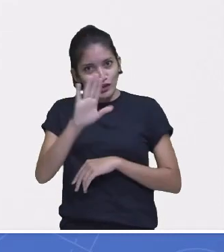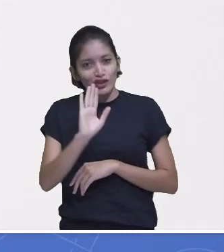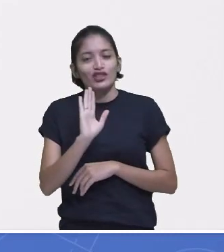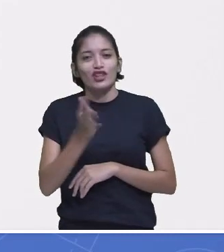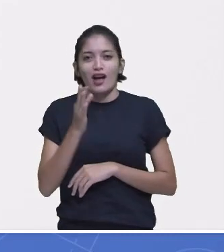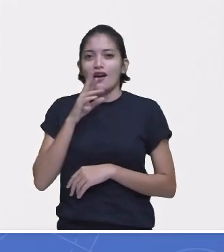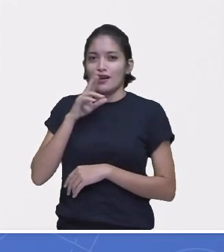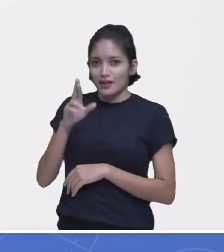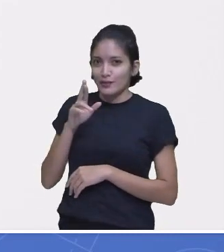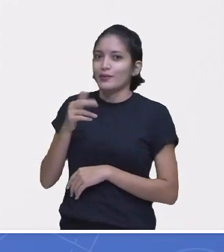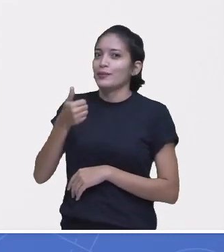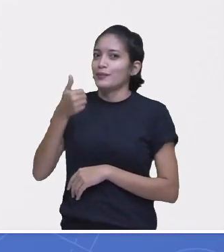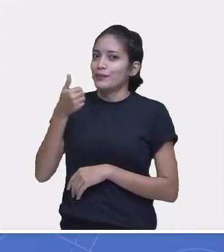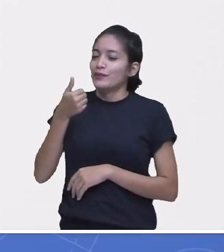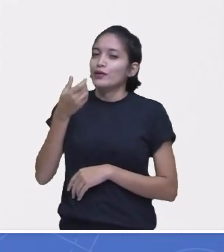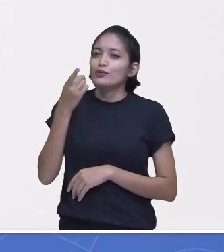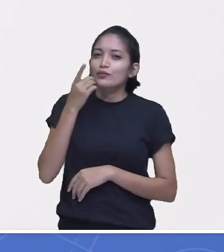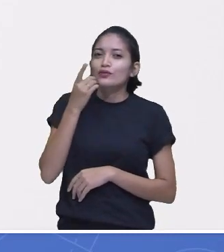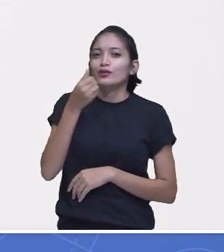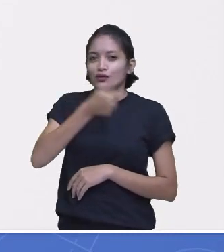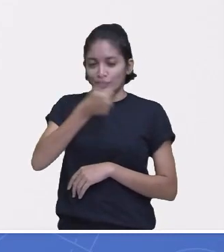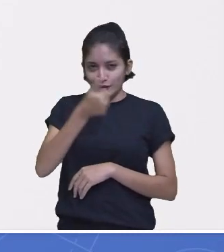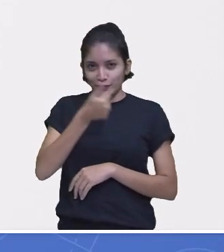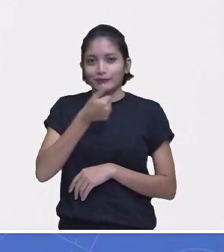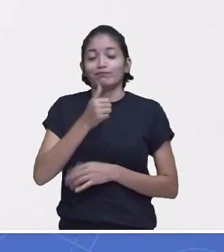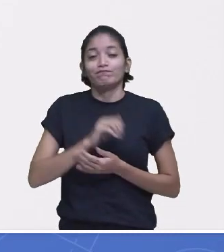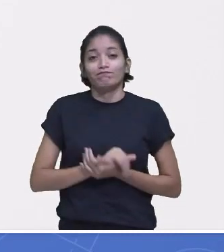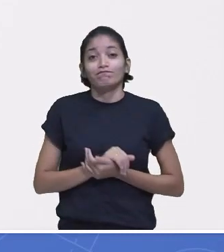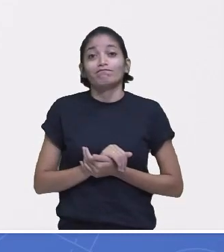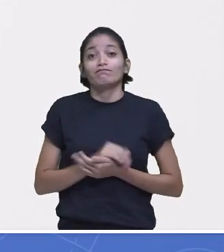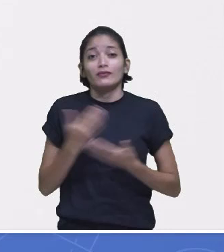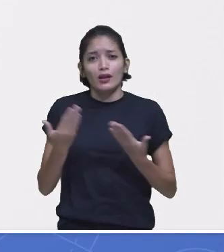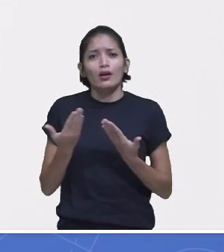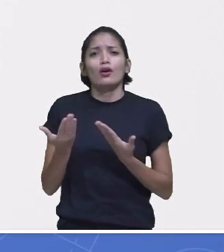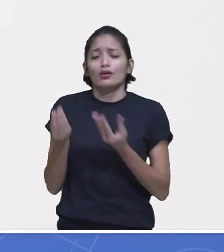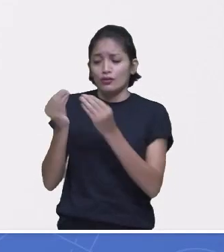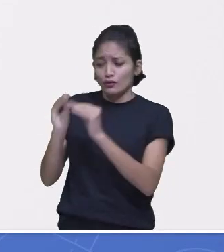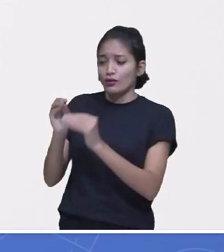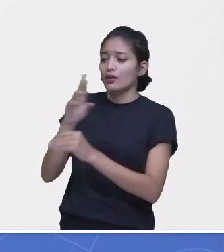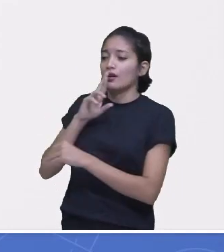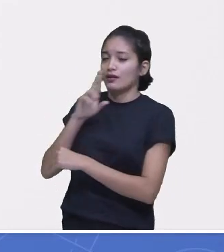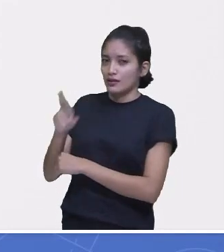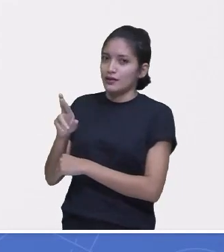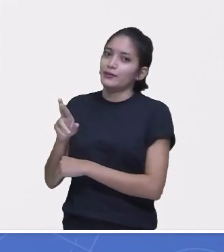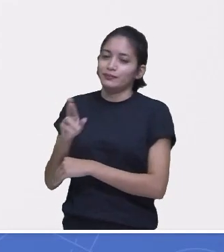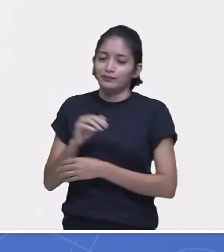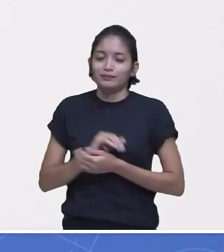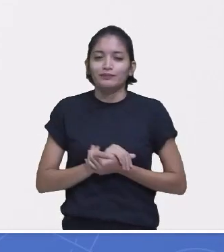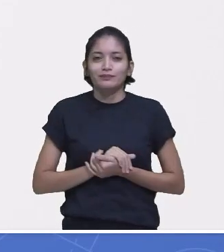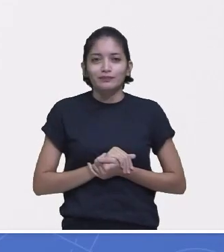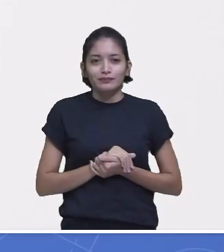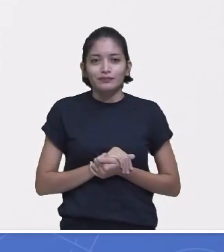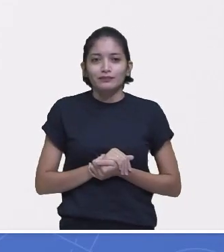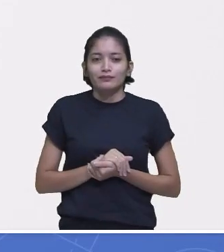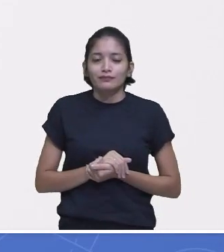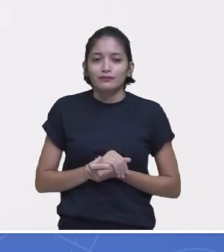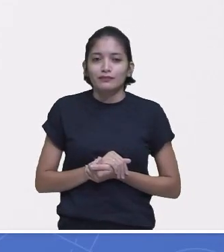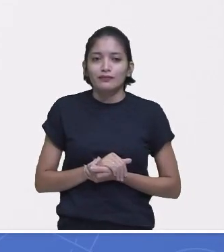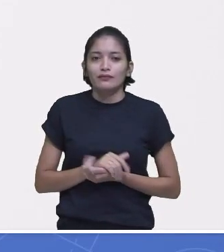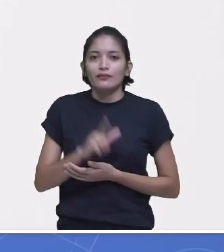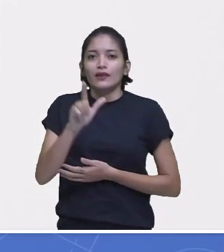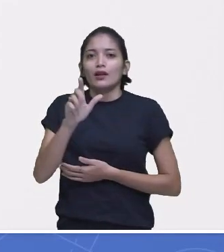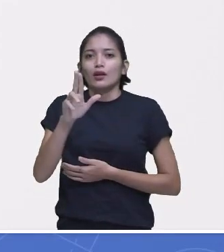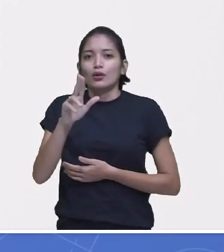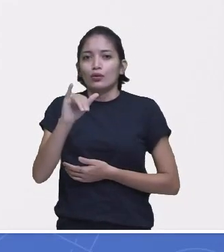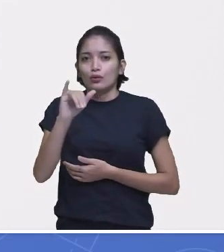logo lá no primeiro dia, na segunda-feira. Então é só trazer a resposta e colocar aí no chat pra gente. A